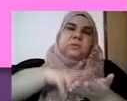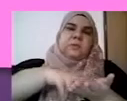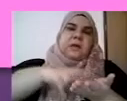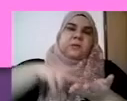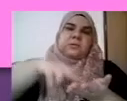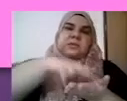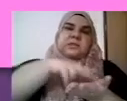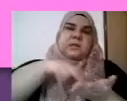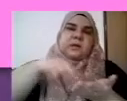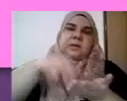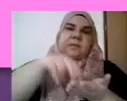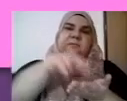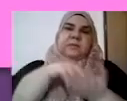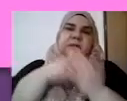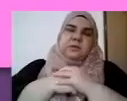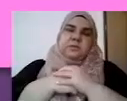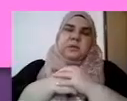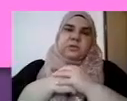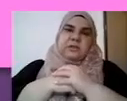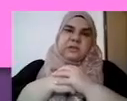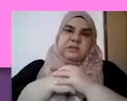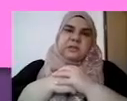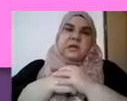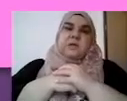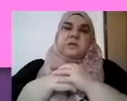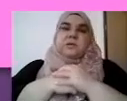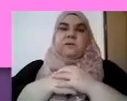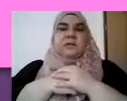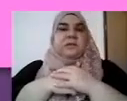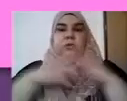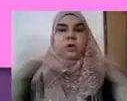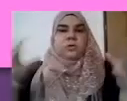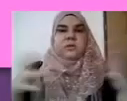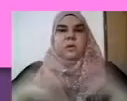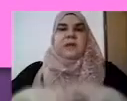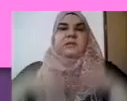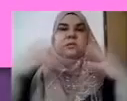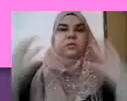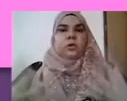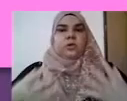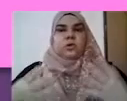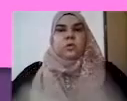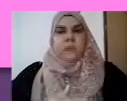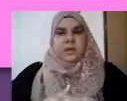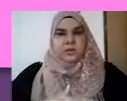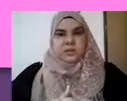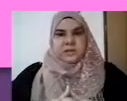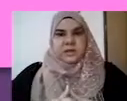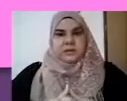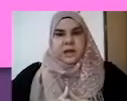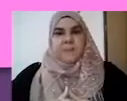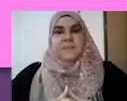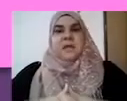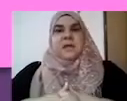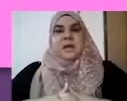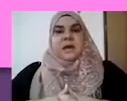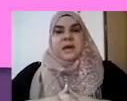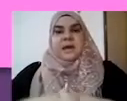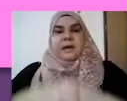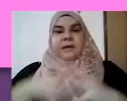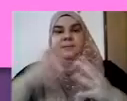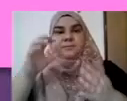dos pentágonos que estão aí na pavimentação de Marjorie Heath. Vocês vão ver que são todos iguais, são todos congruentes, tá?